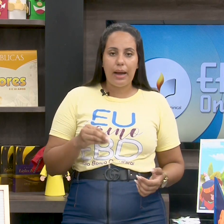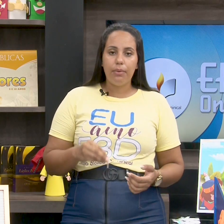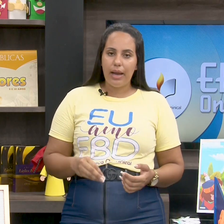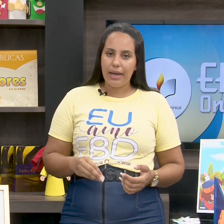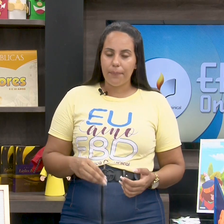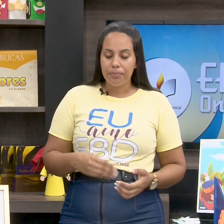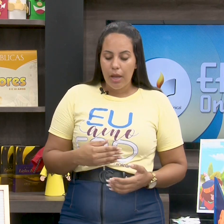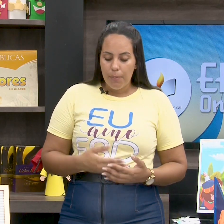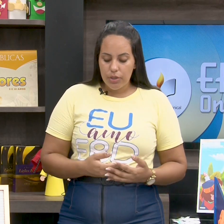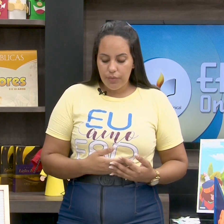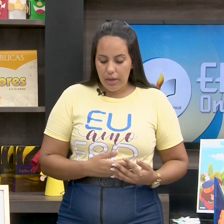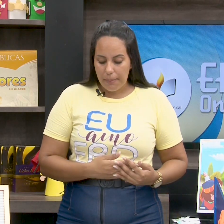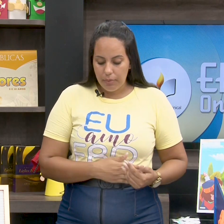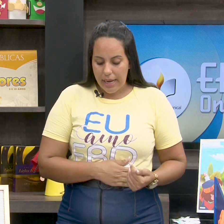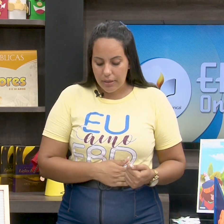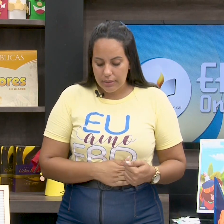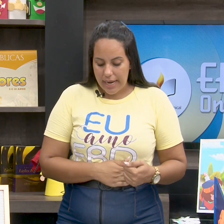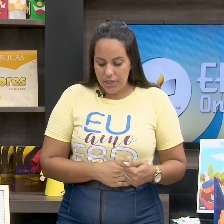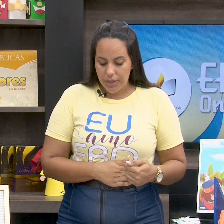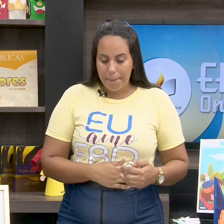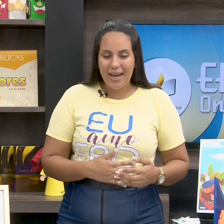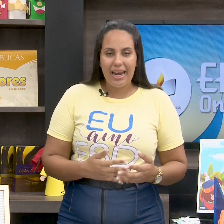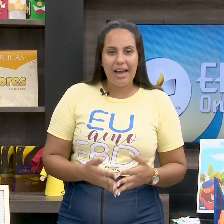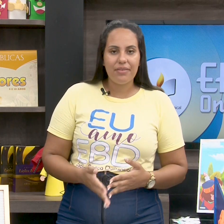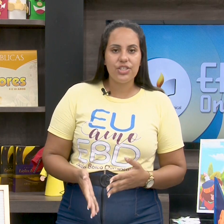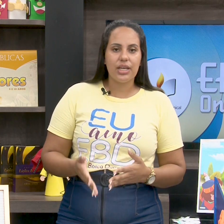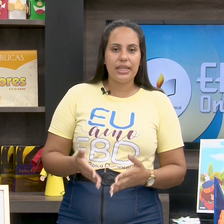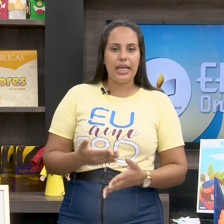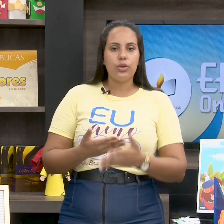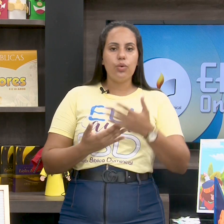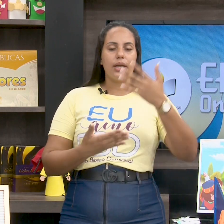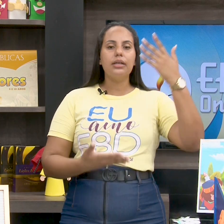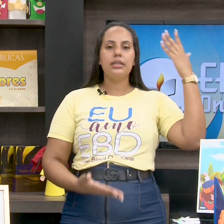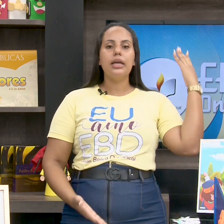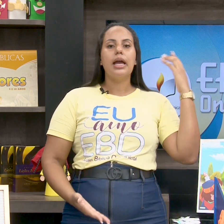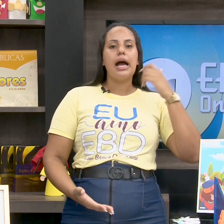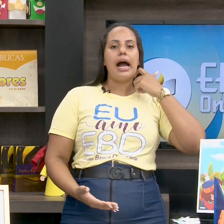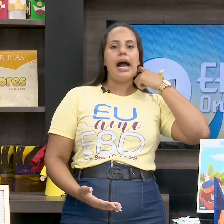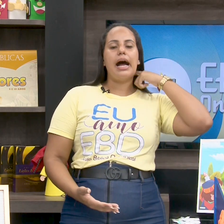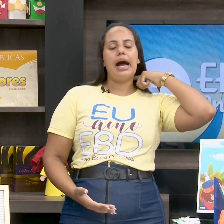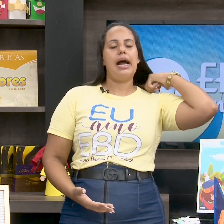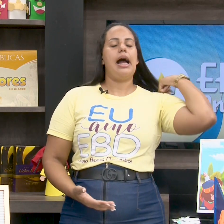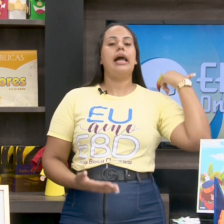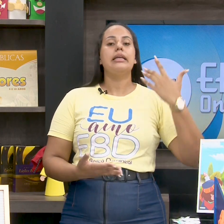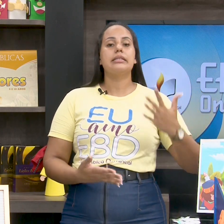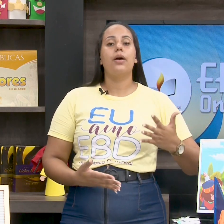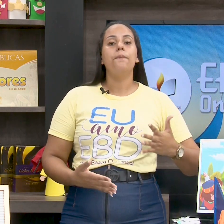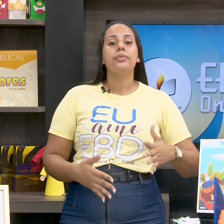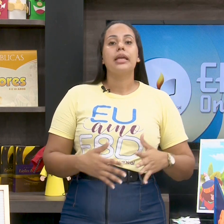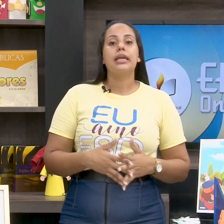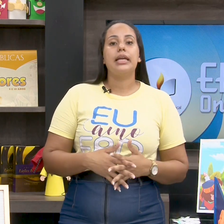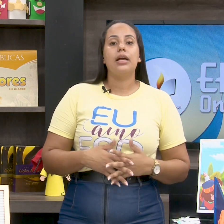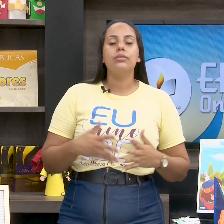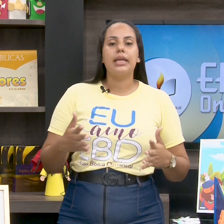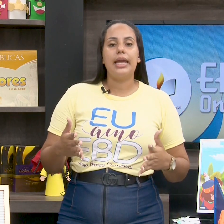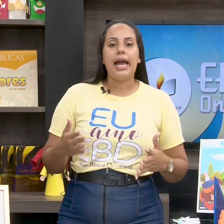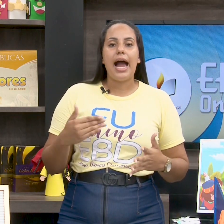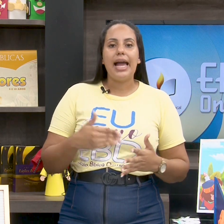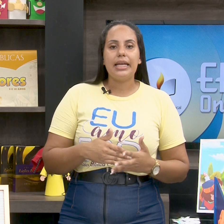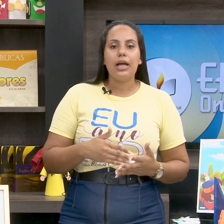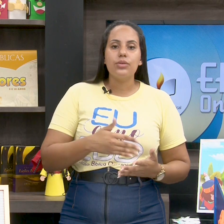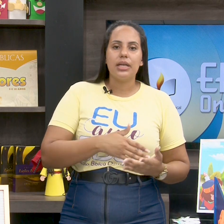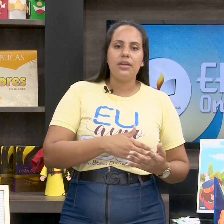do vocabulário, pois o vocabulário traz palavras que tem durante a lição, que não